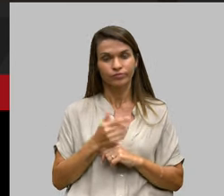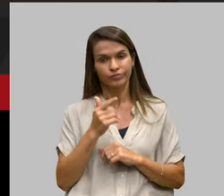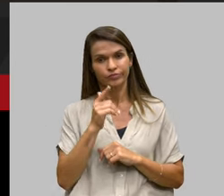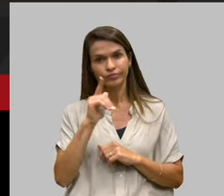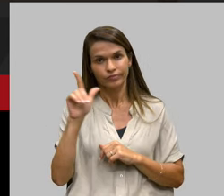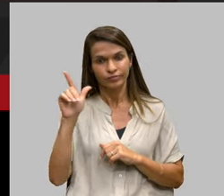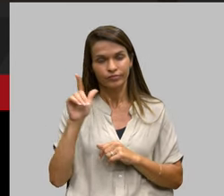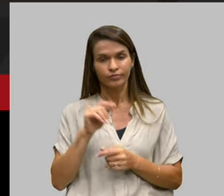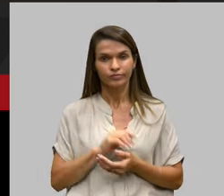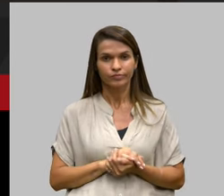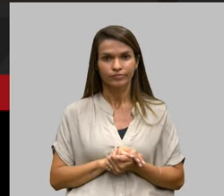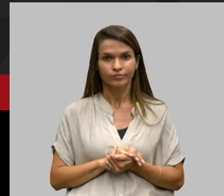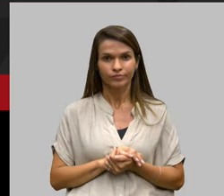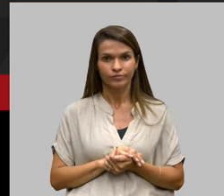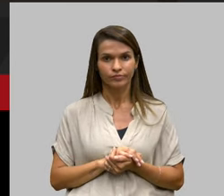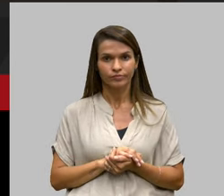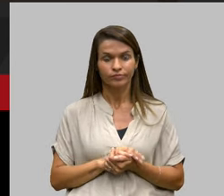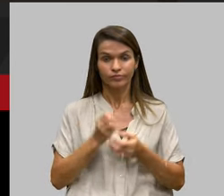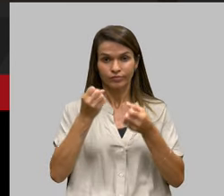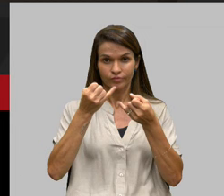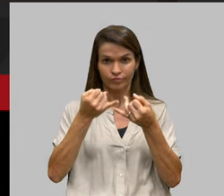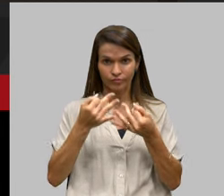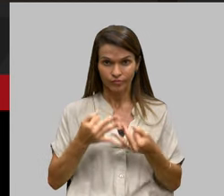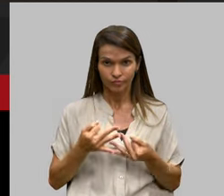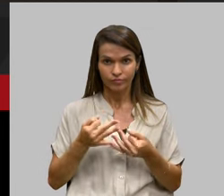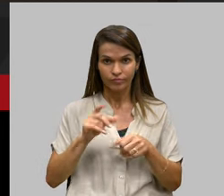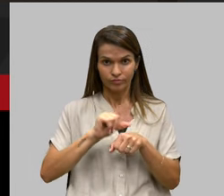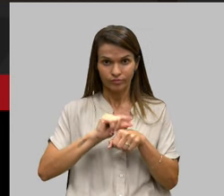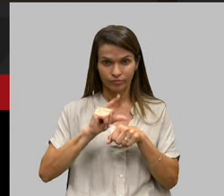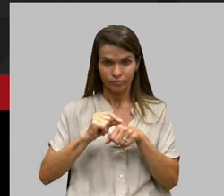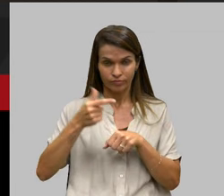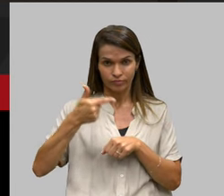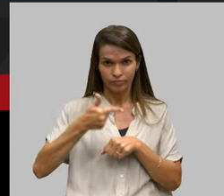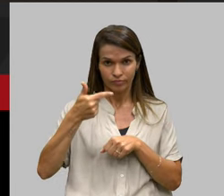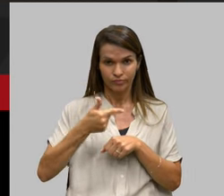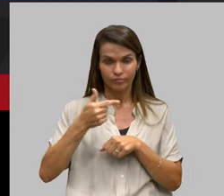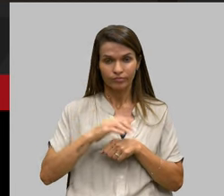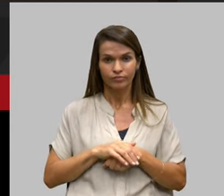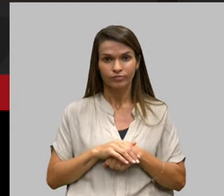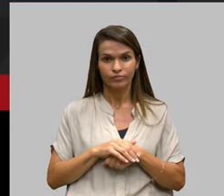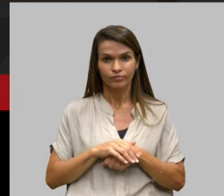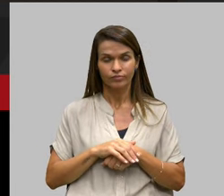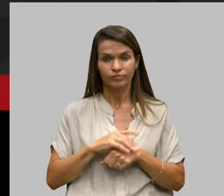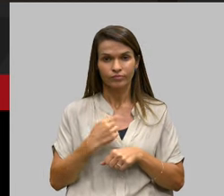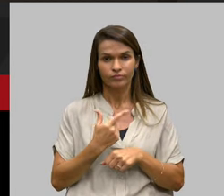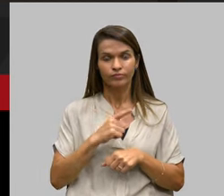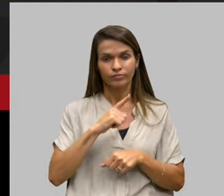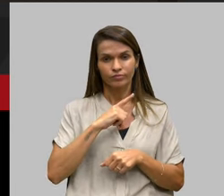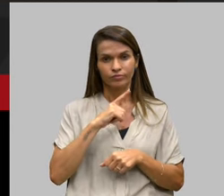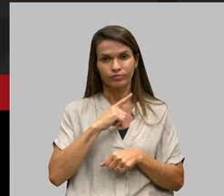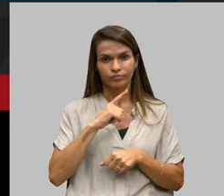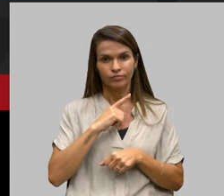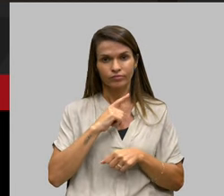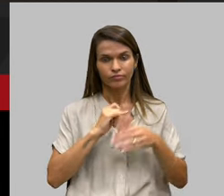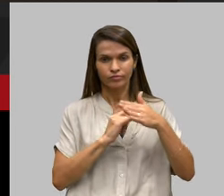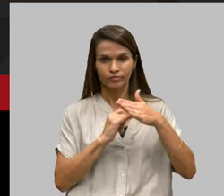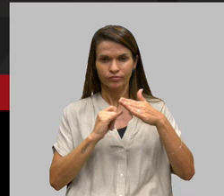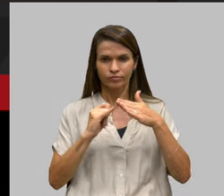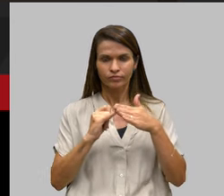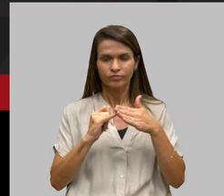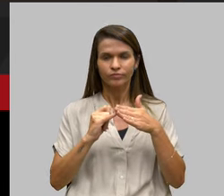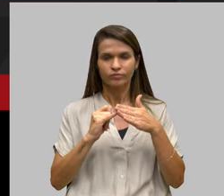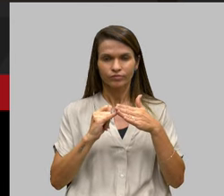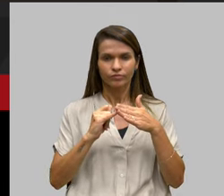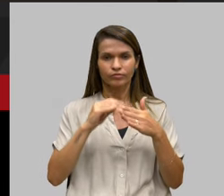eh e diz assim artigo 2 eh nós tivemos a o estatuto do do